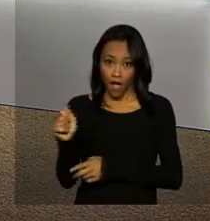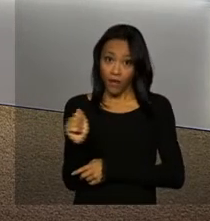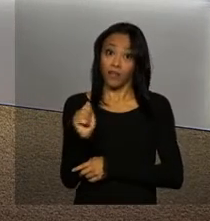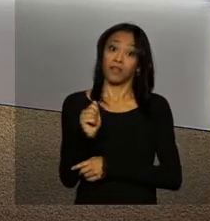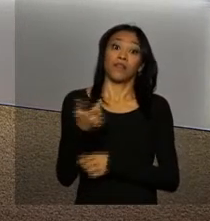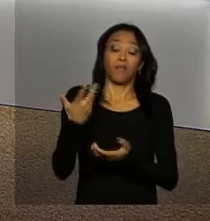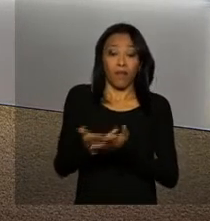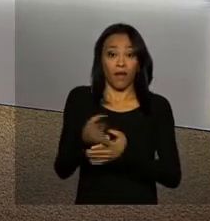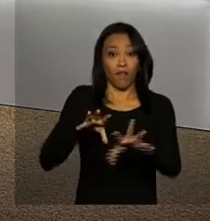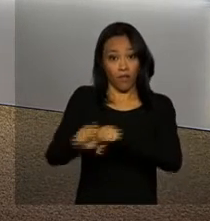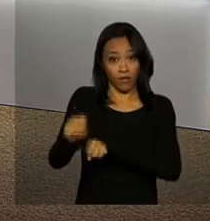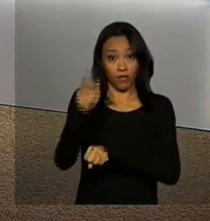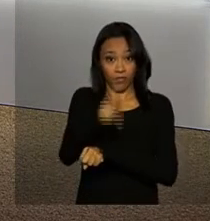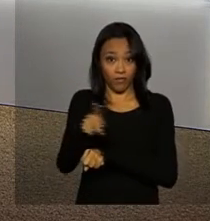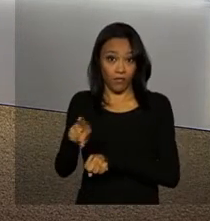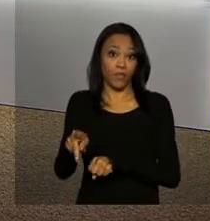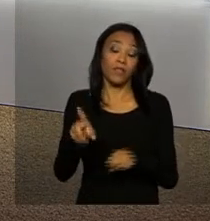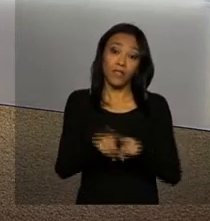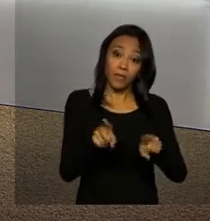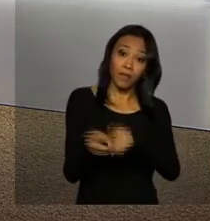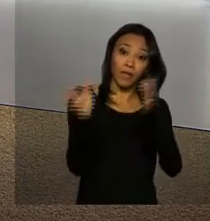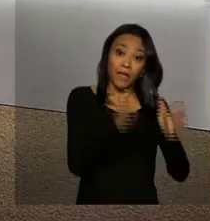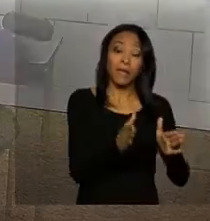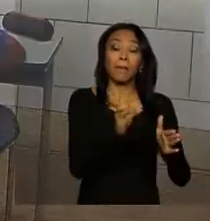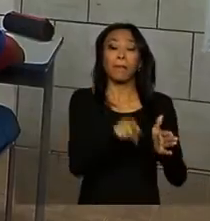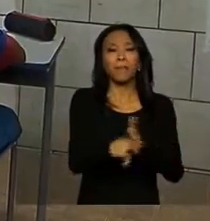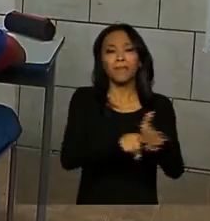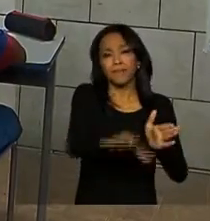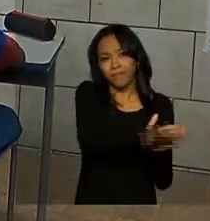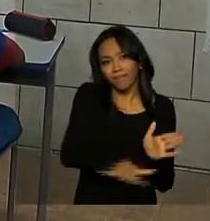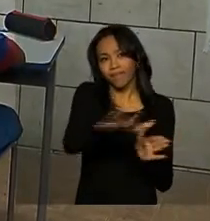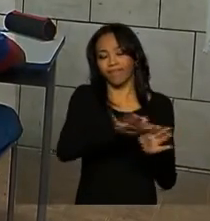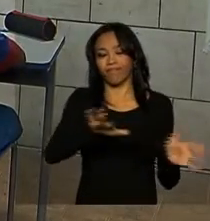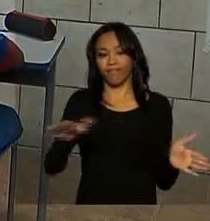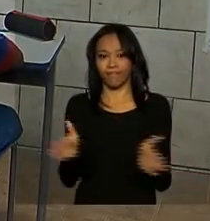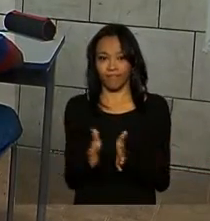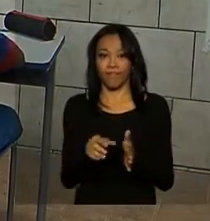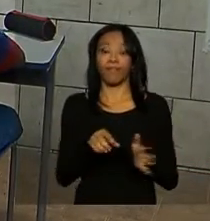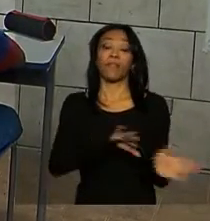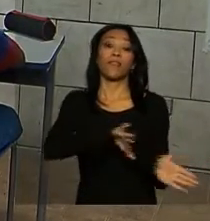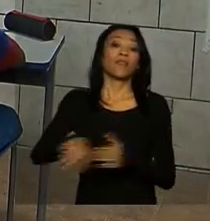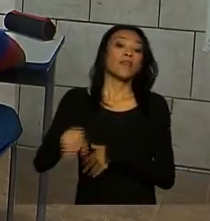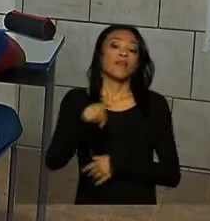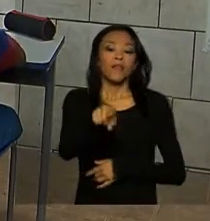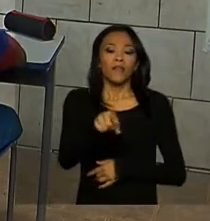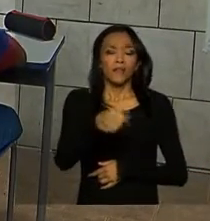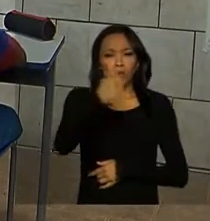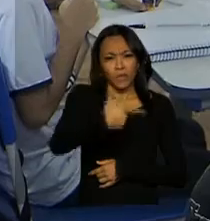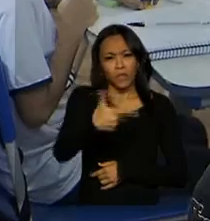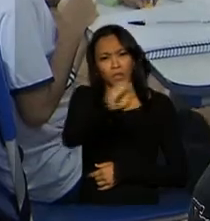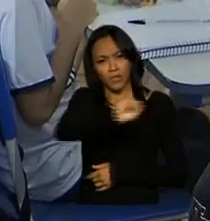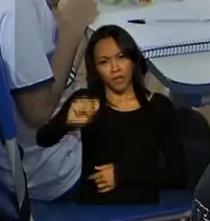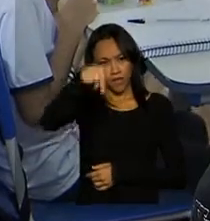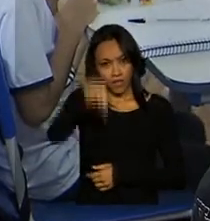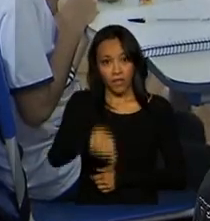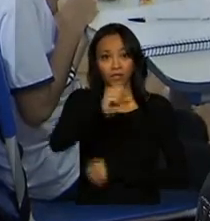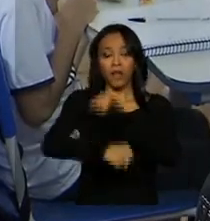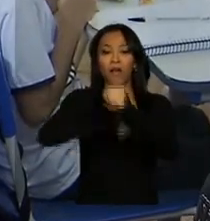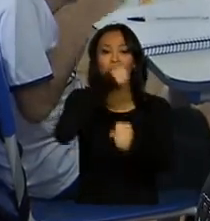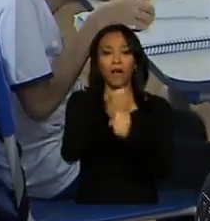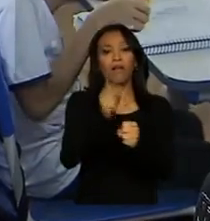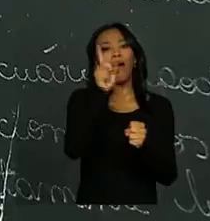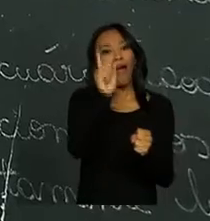bacharelados já no próximo semestre a 105 mil vagas em cursos superiores no segundo semestre deste ano serão